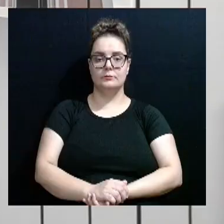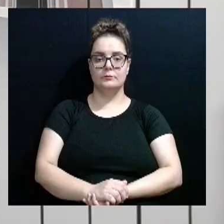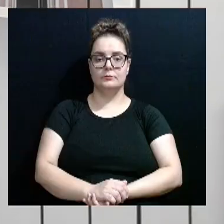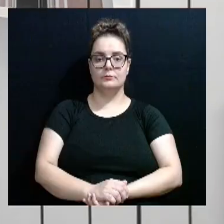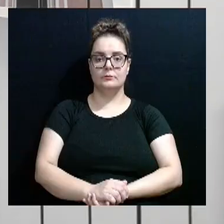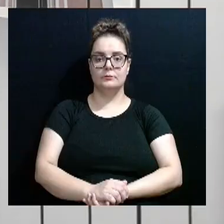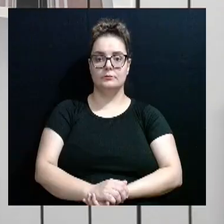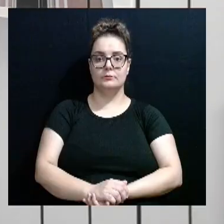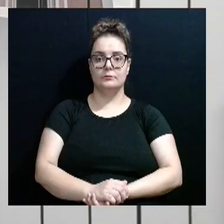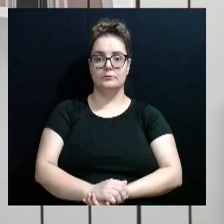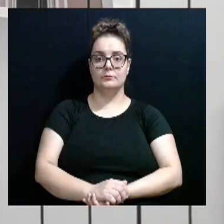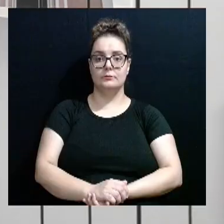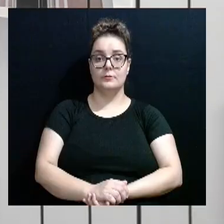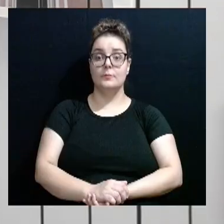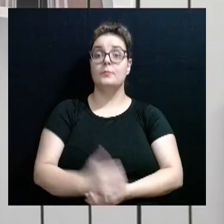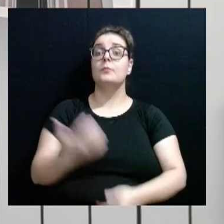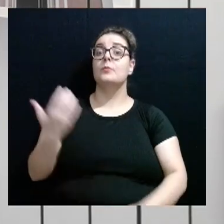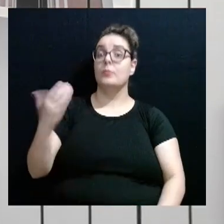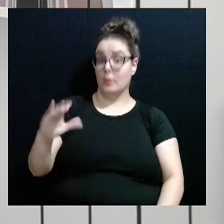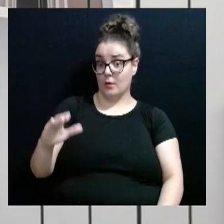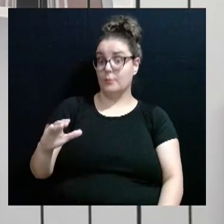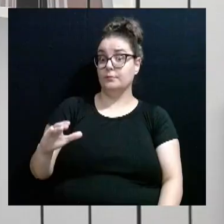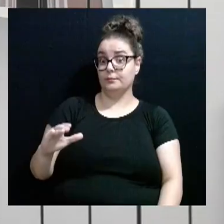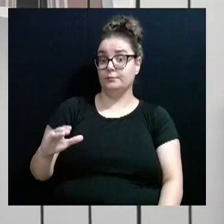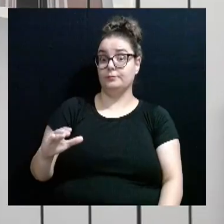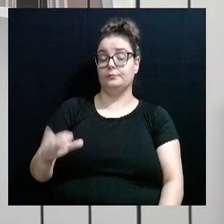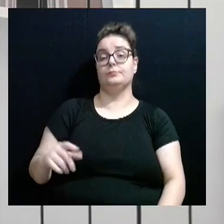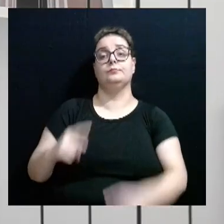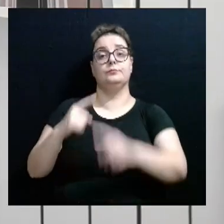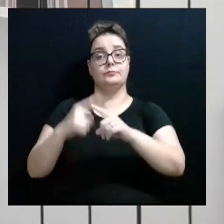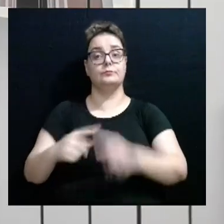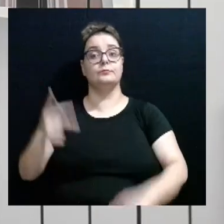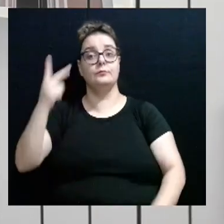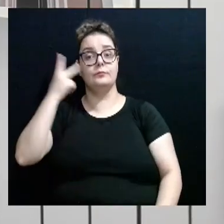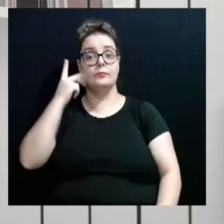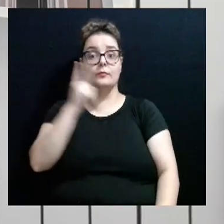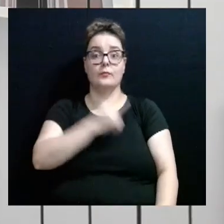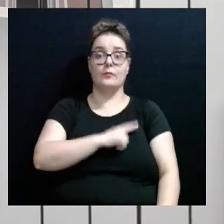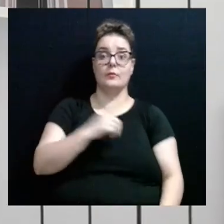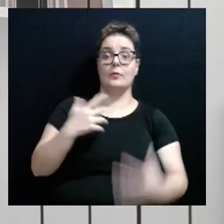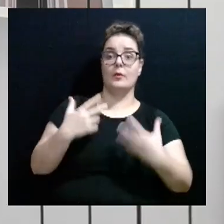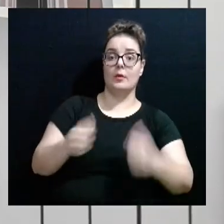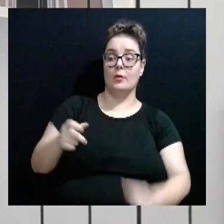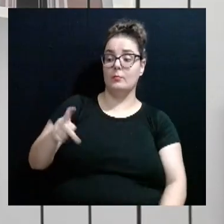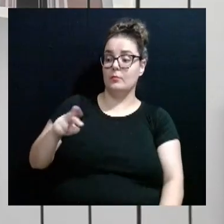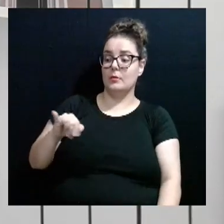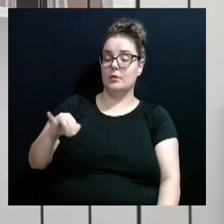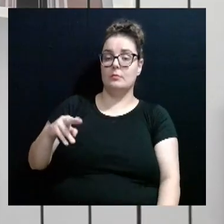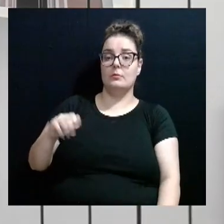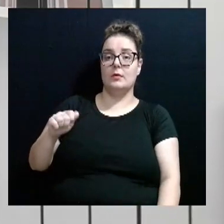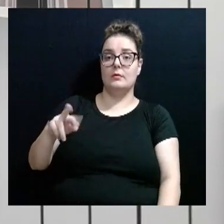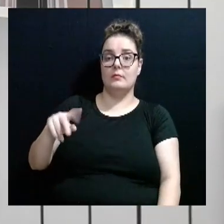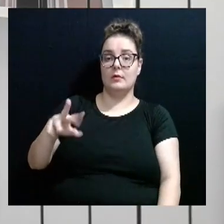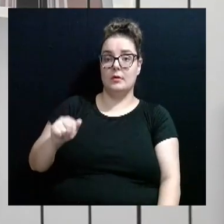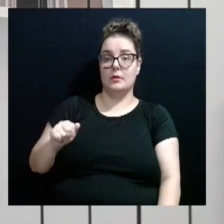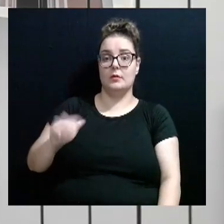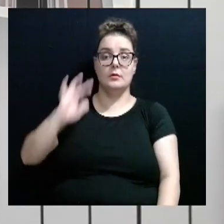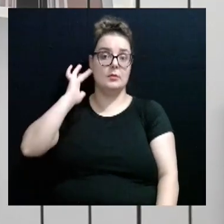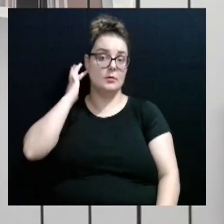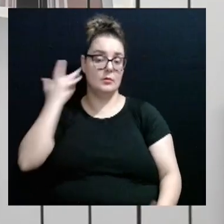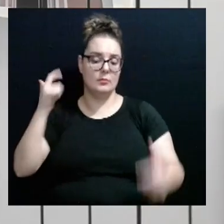Na estreia do Campeonato Paulista, o Guarani recebeu o Primavera no Brinco de Ouro e vencia a partida até